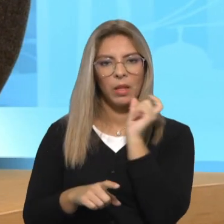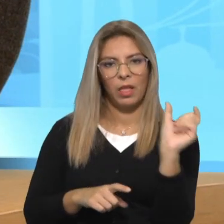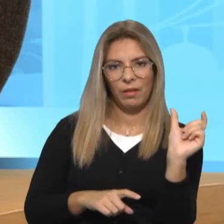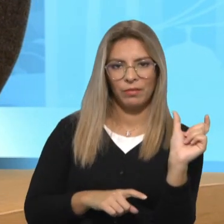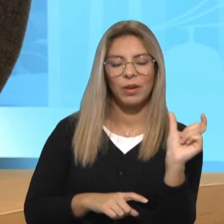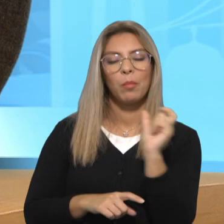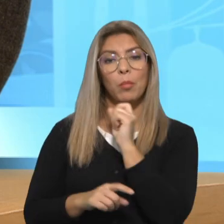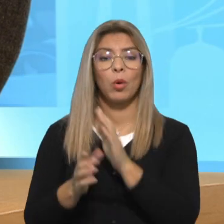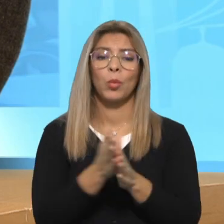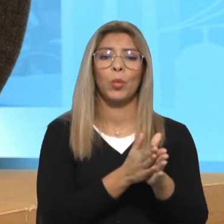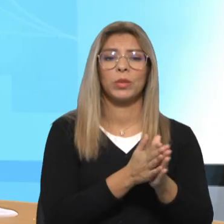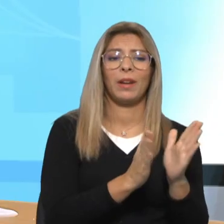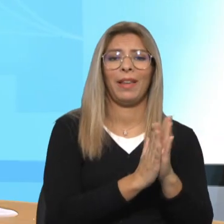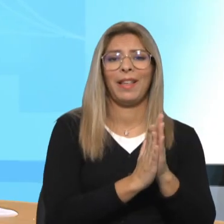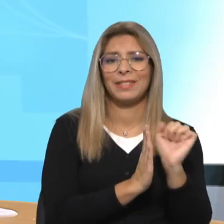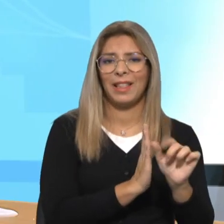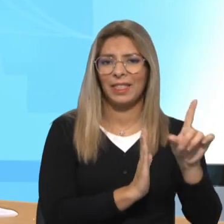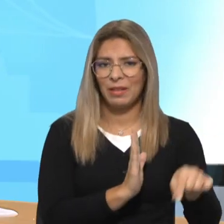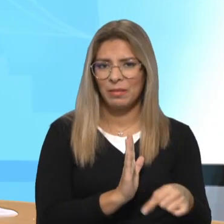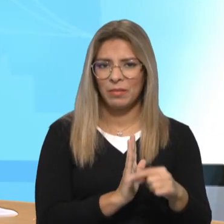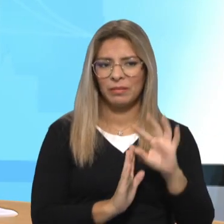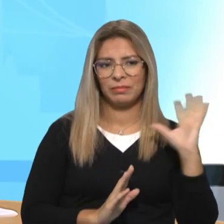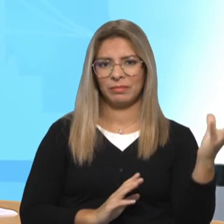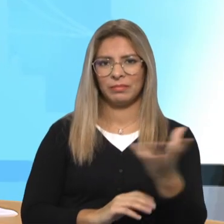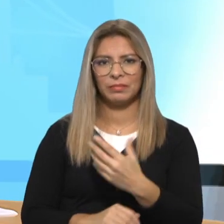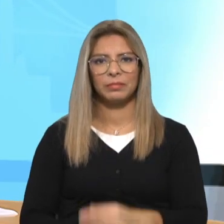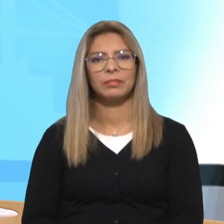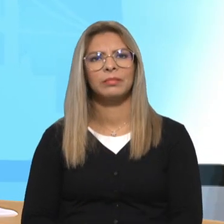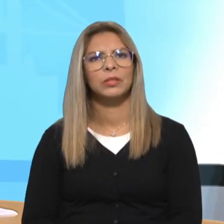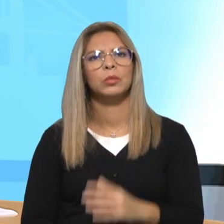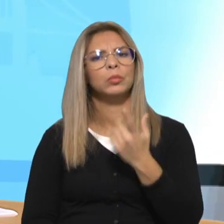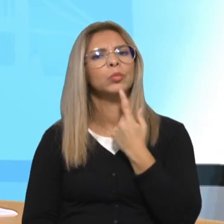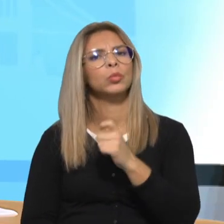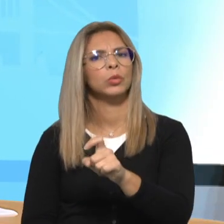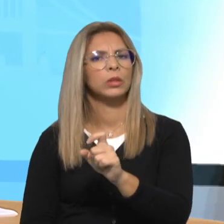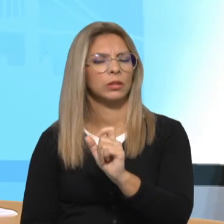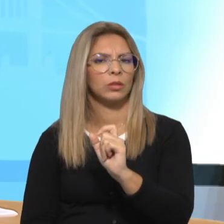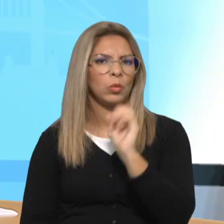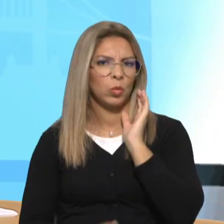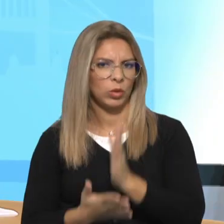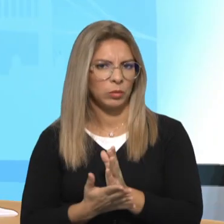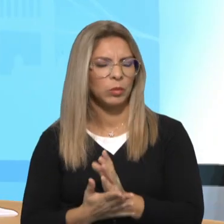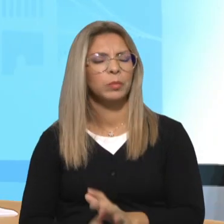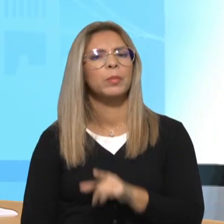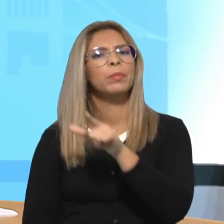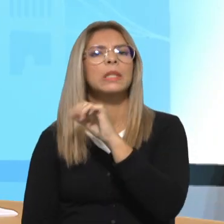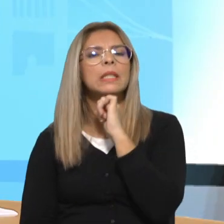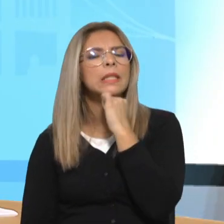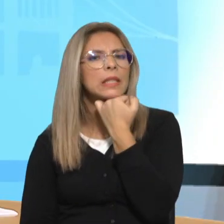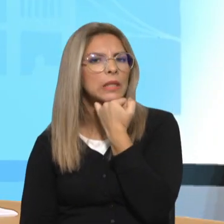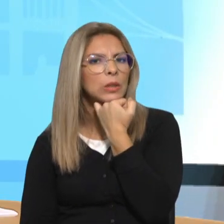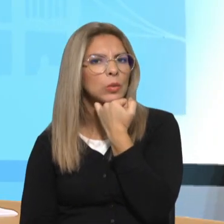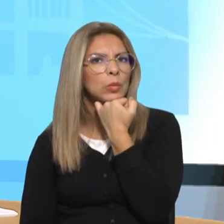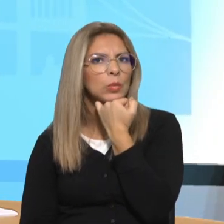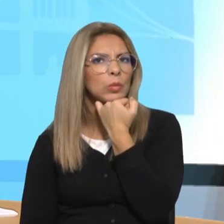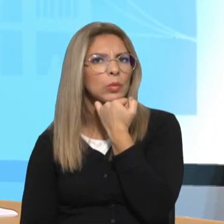de facto, ser útil num ambiente eclesial. Uma última questão. Que segredo pode envolver